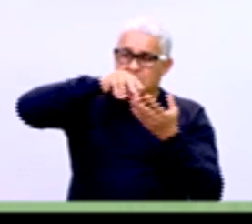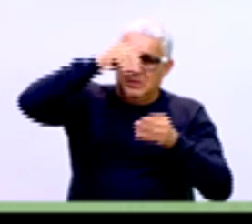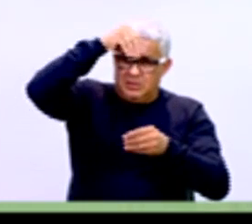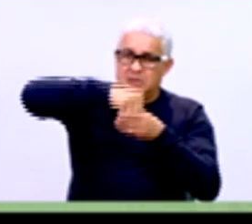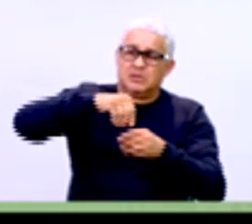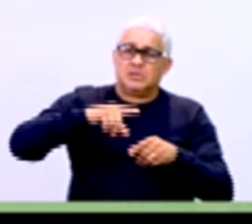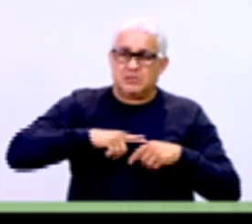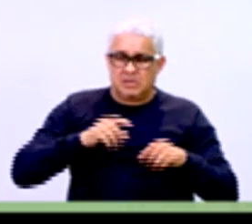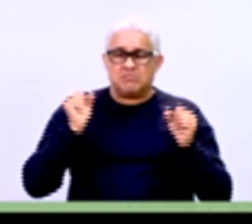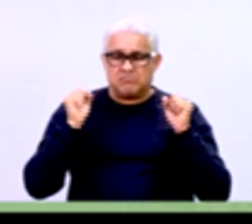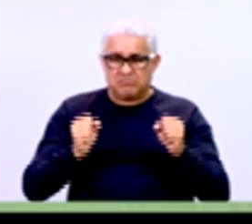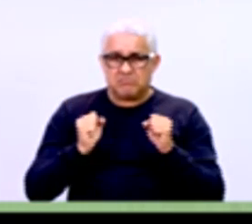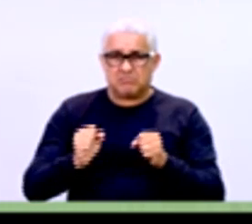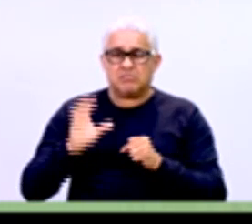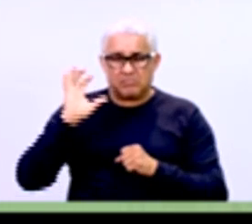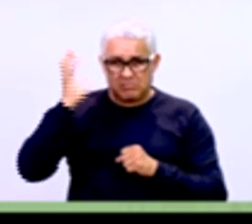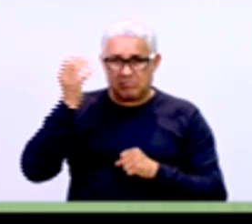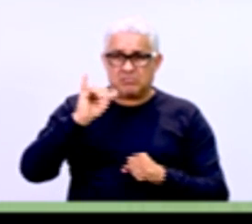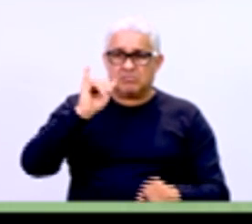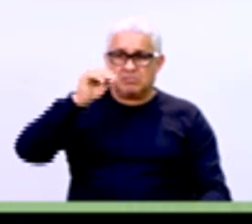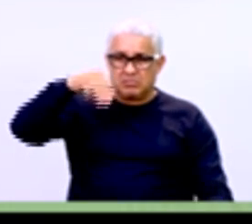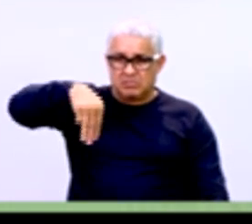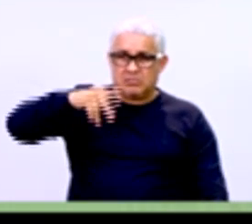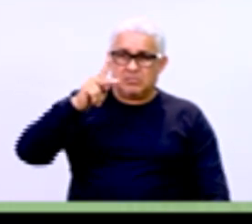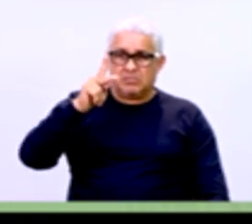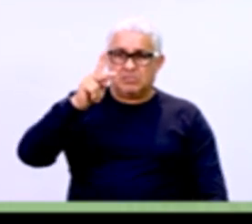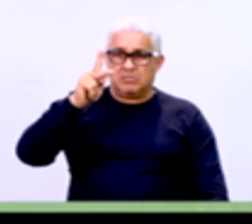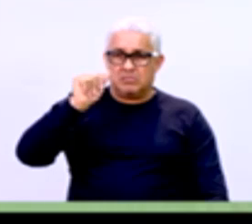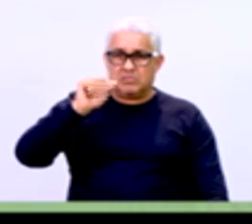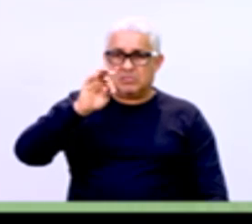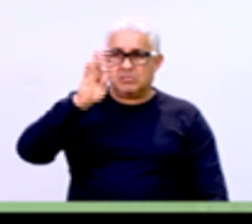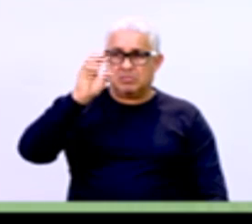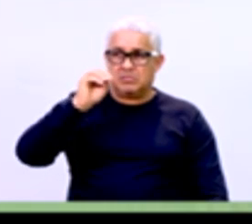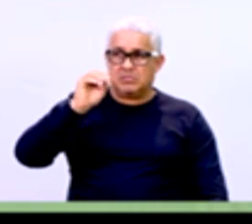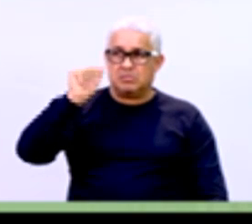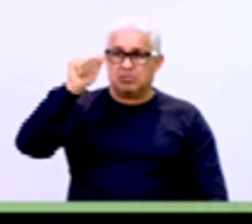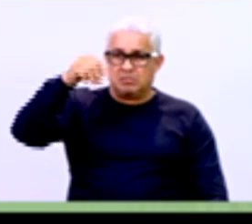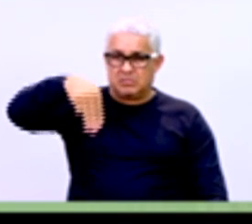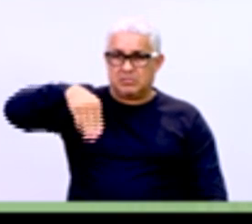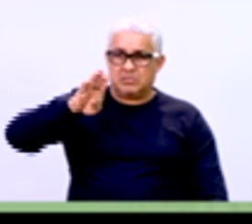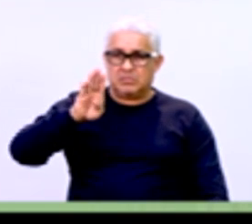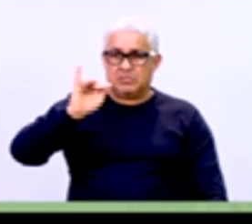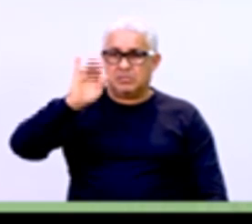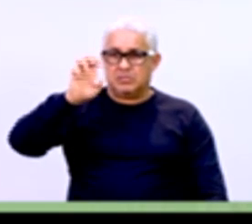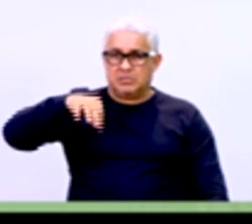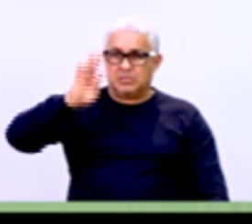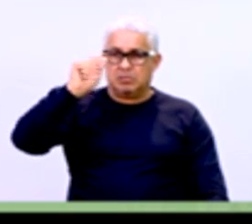componentes causam sim um impacto ambiental ao meio ambiente, causam esgotamento,